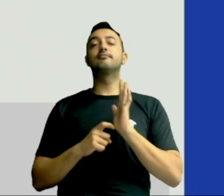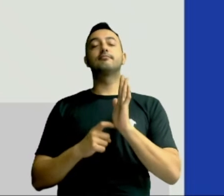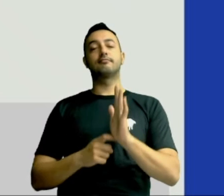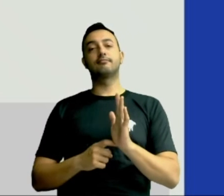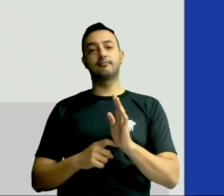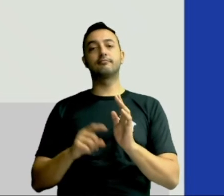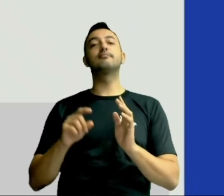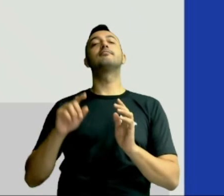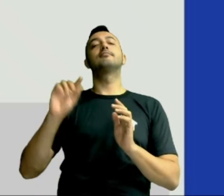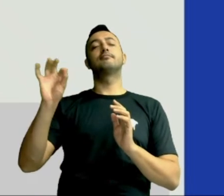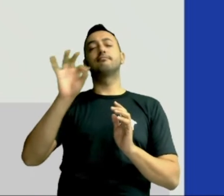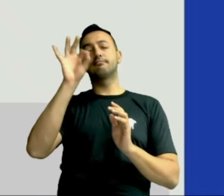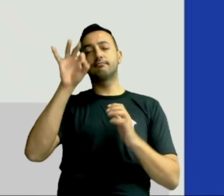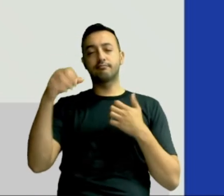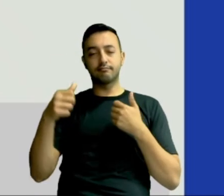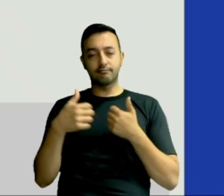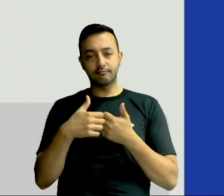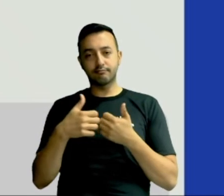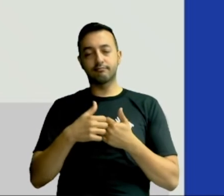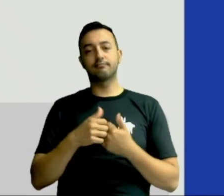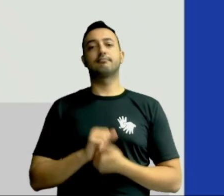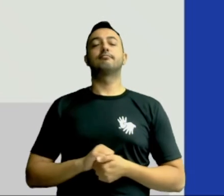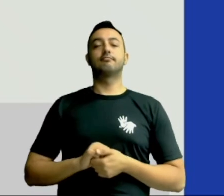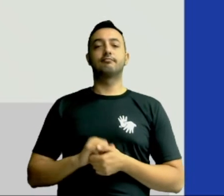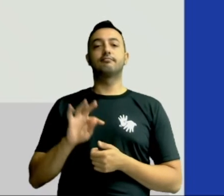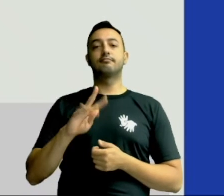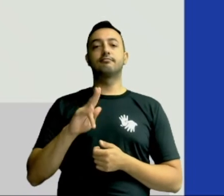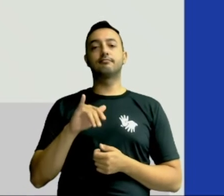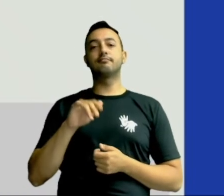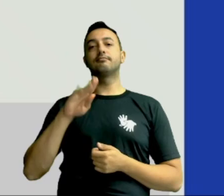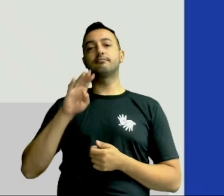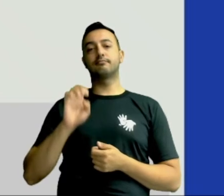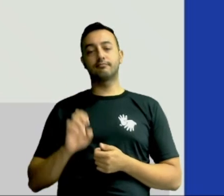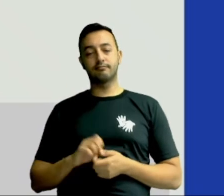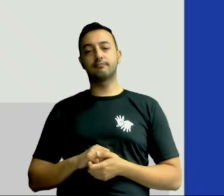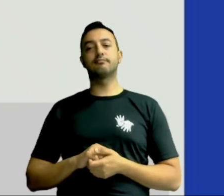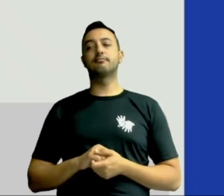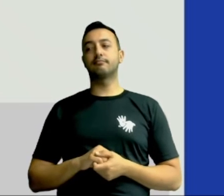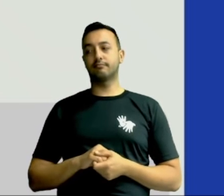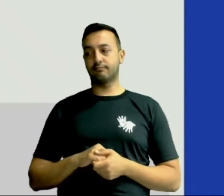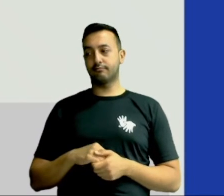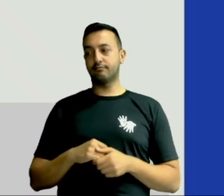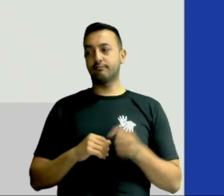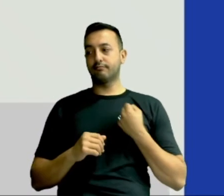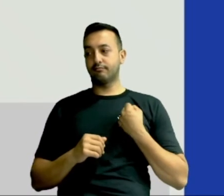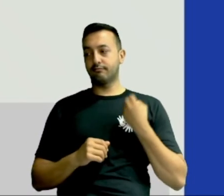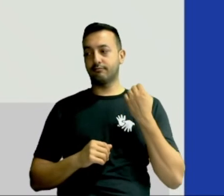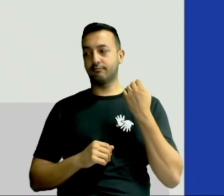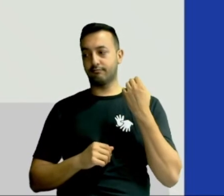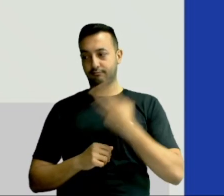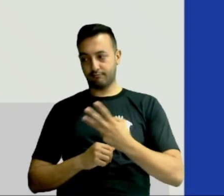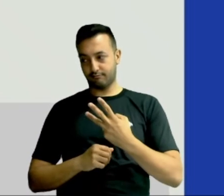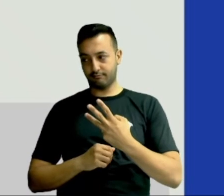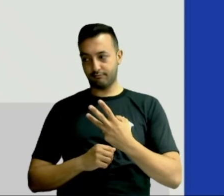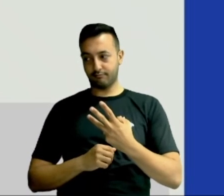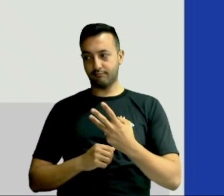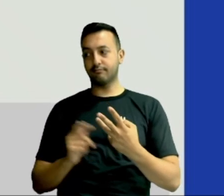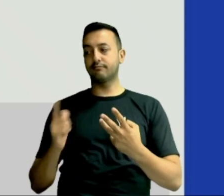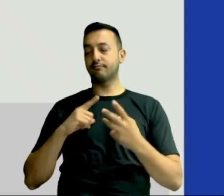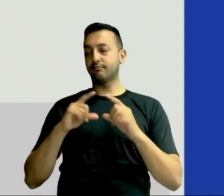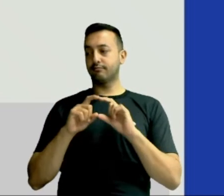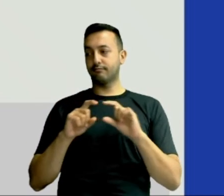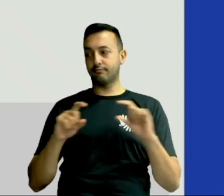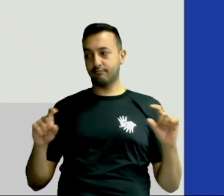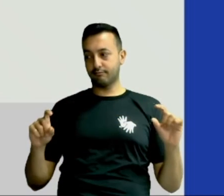indicando que a Bia está perto do interlocutor desisto a mim não Clear número 3